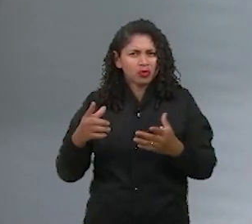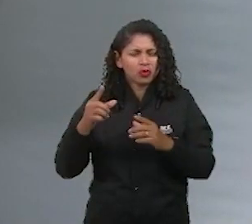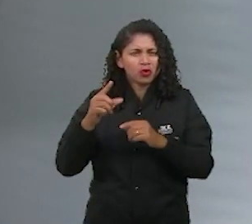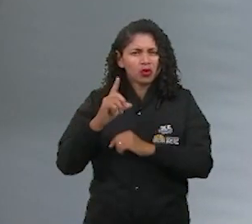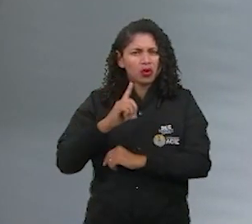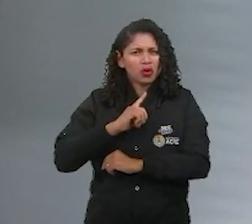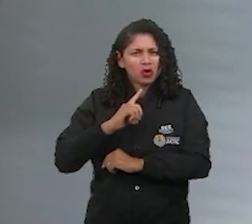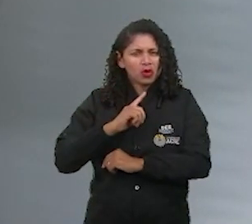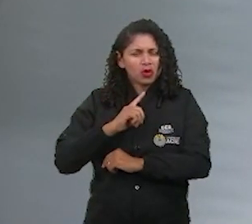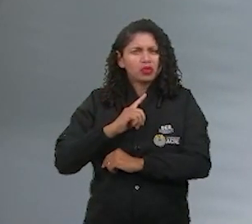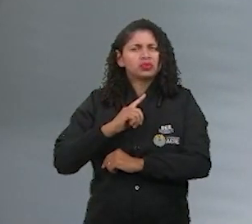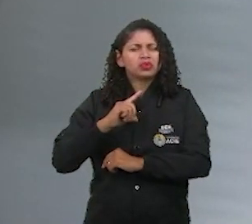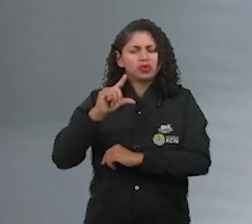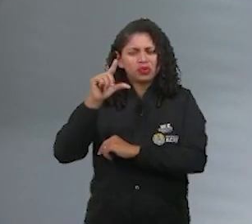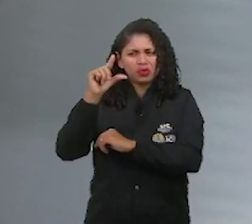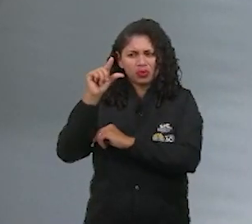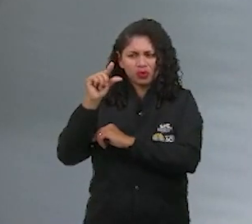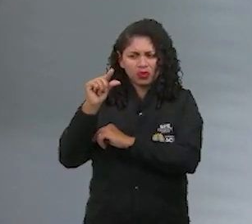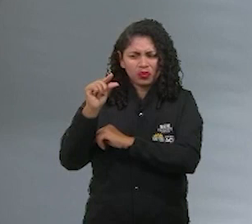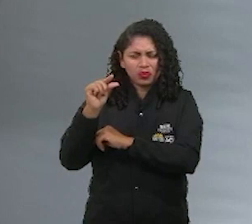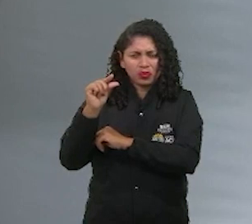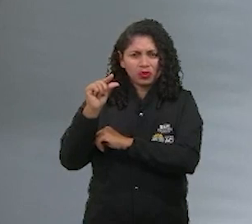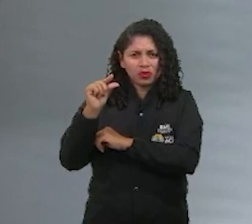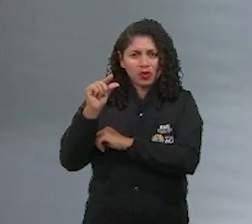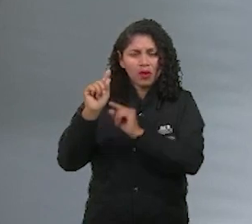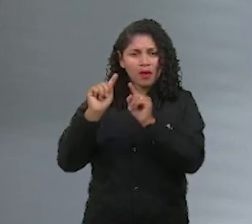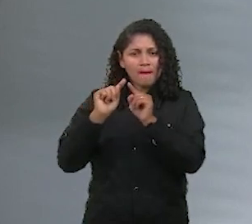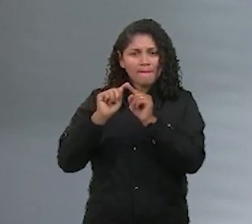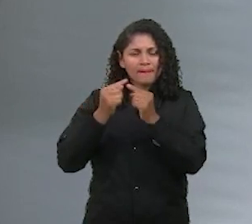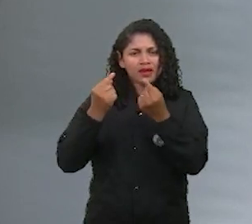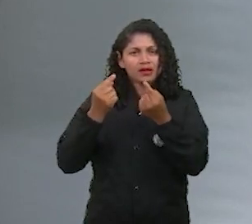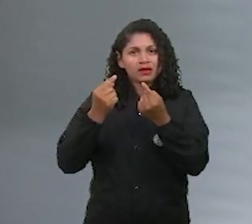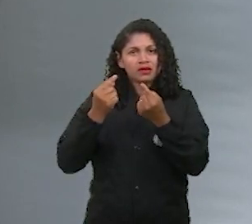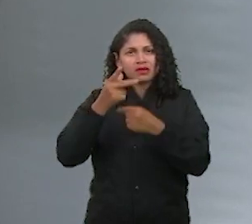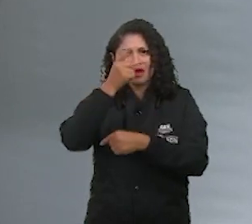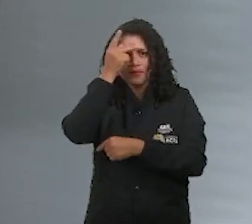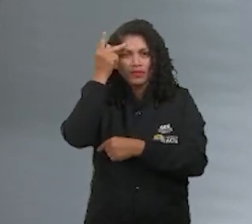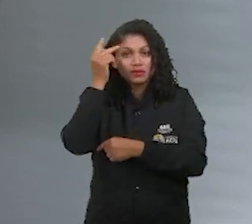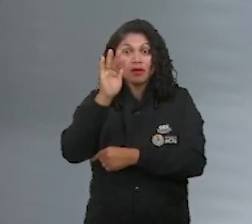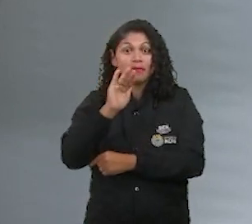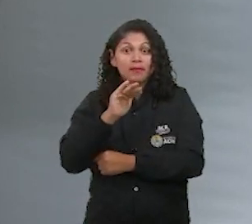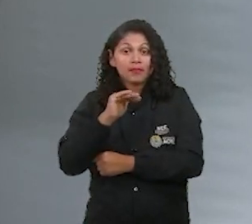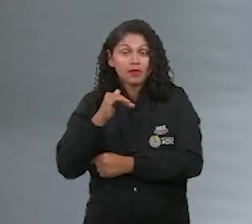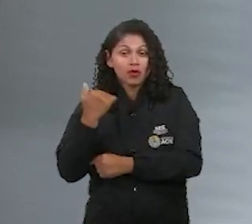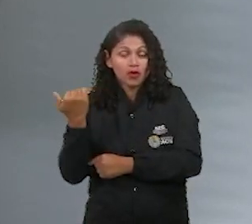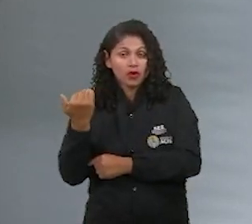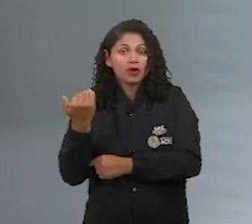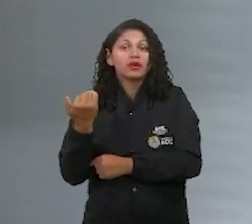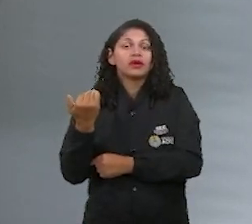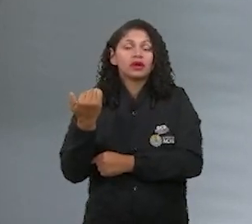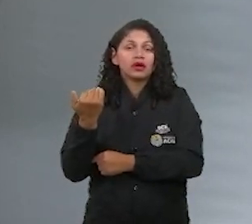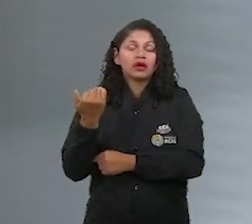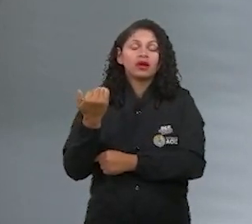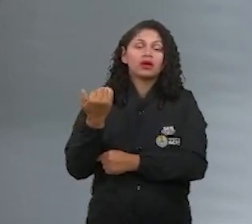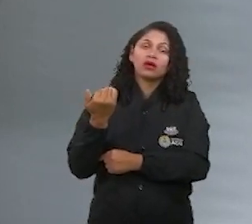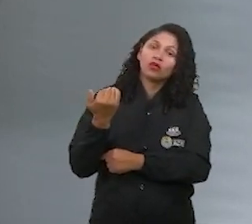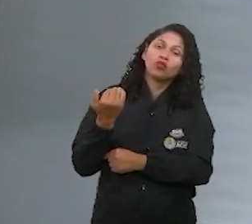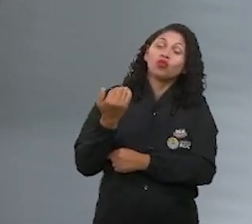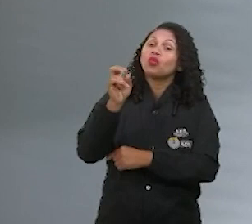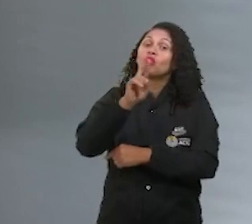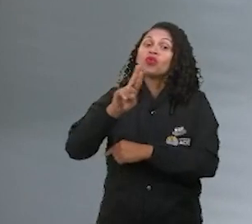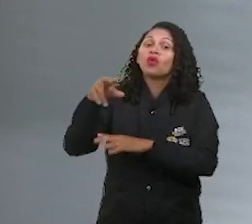já impacta, né? A pessoa faleceu, seu nome virou o quê? Um nome de uma rua e as